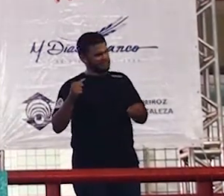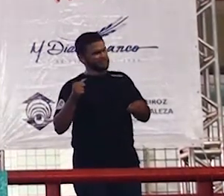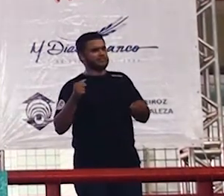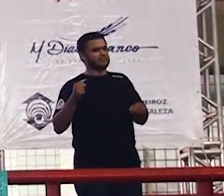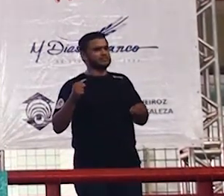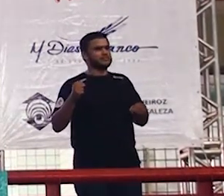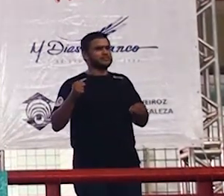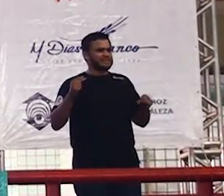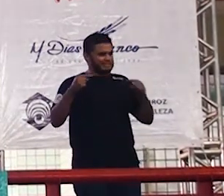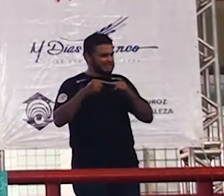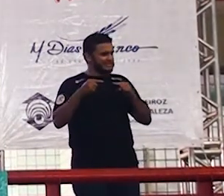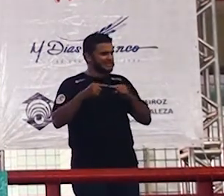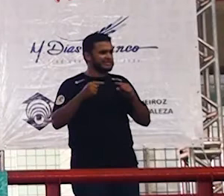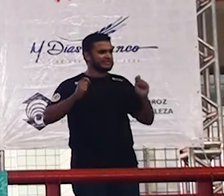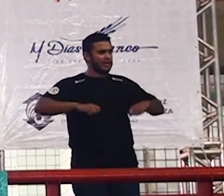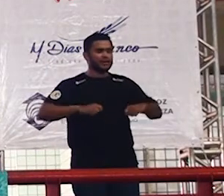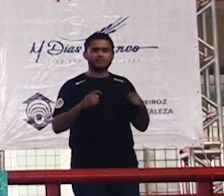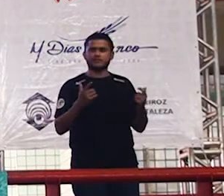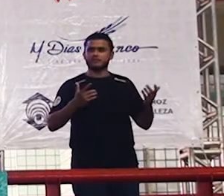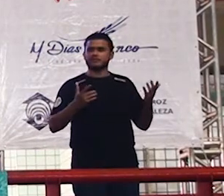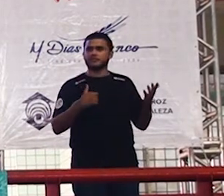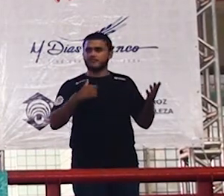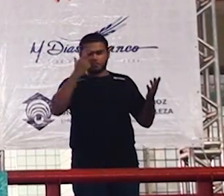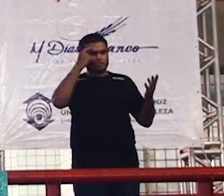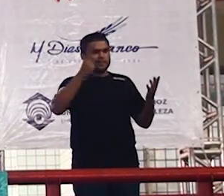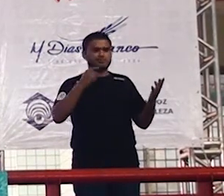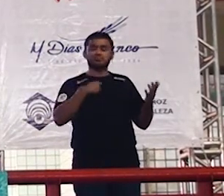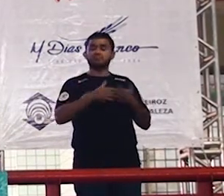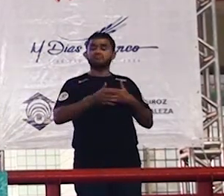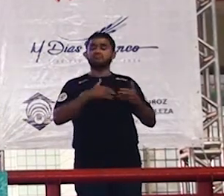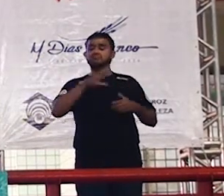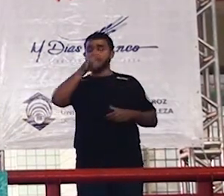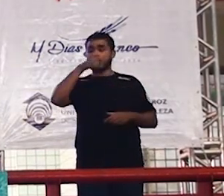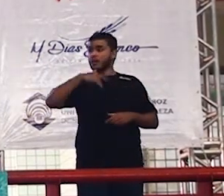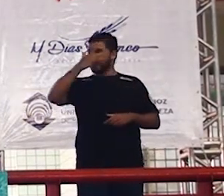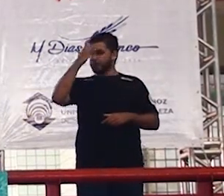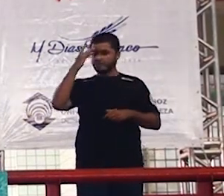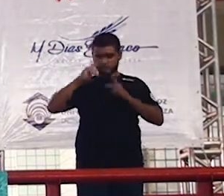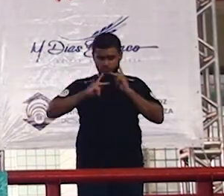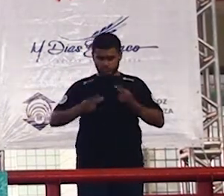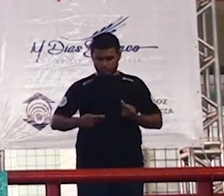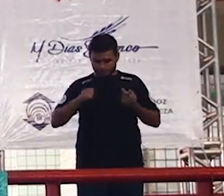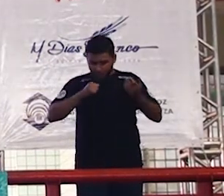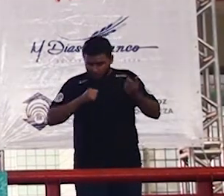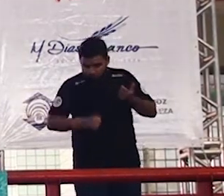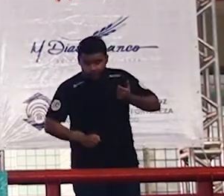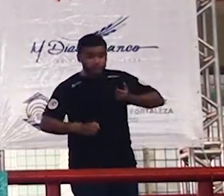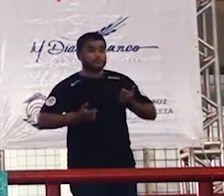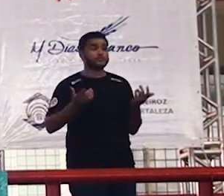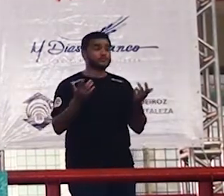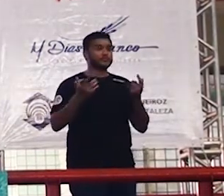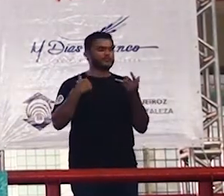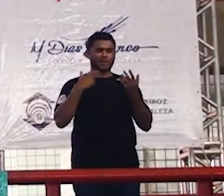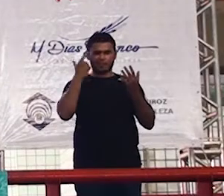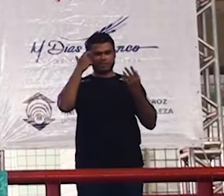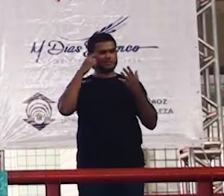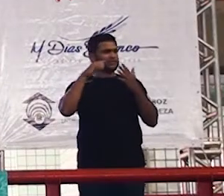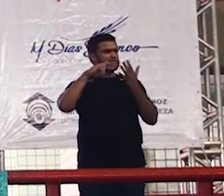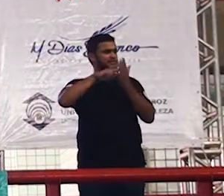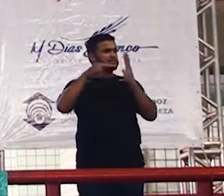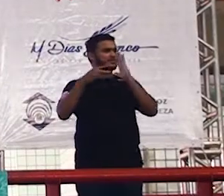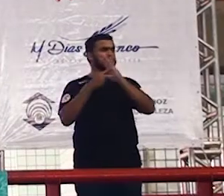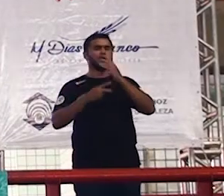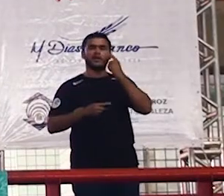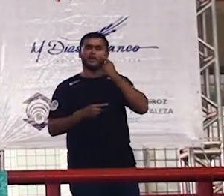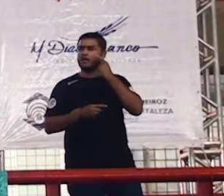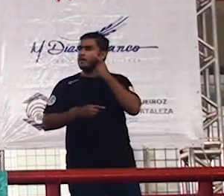Quer dizer, o pessoal lá parece que é bem mal educado mesmo, né? Percebe como essa frase está ambígua? Ah, professor,